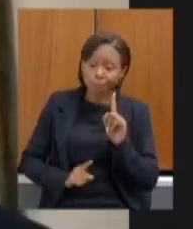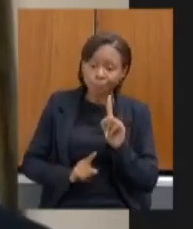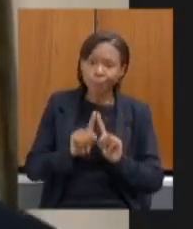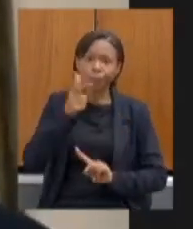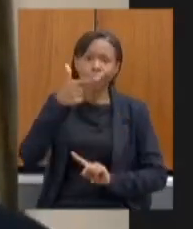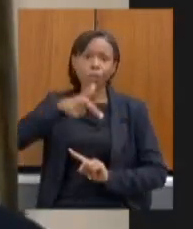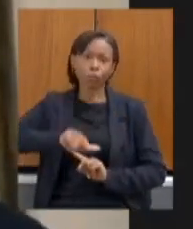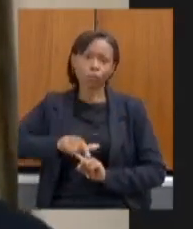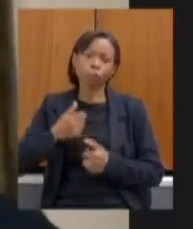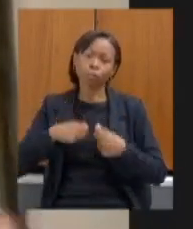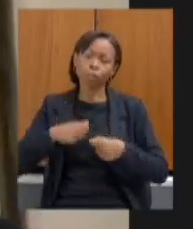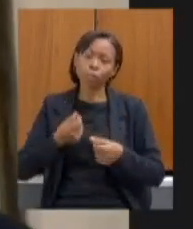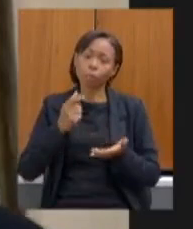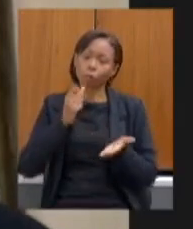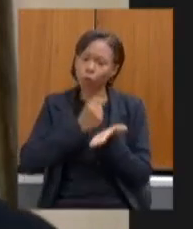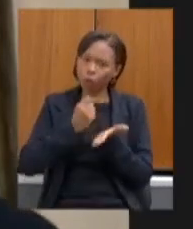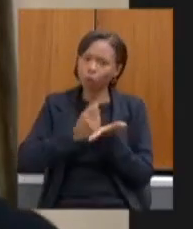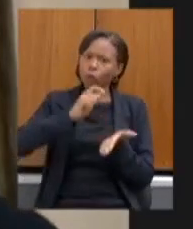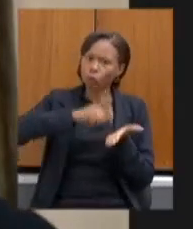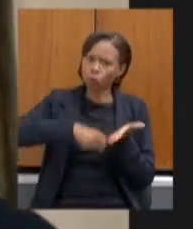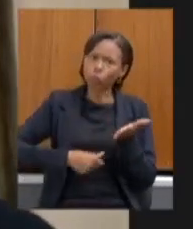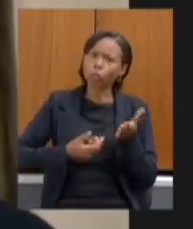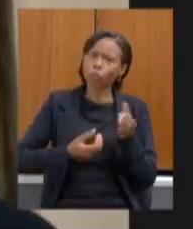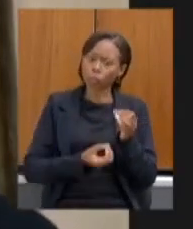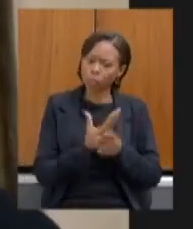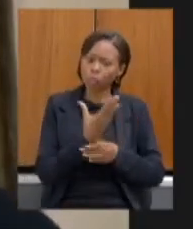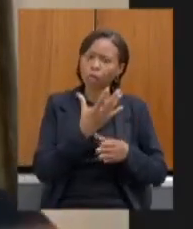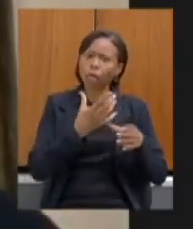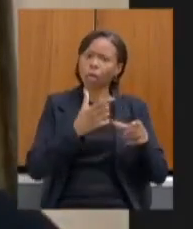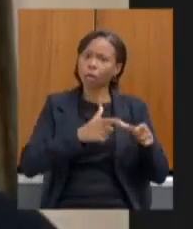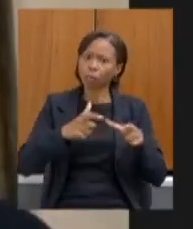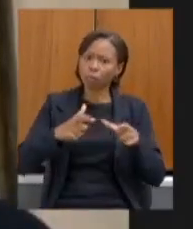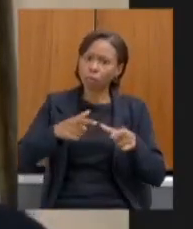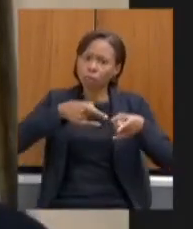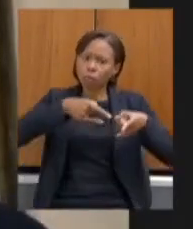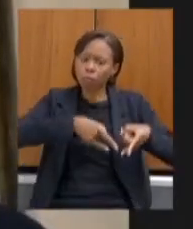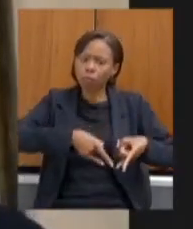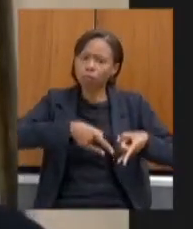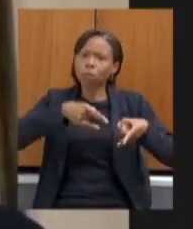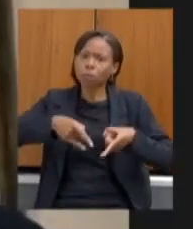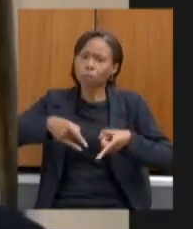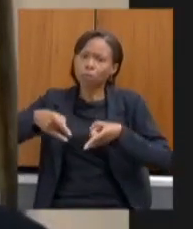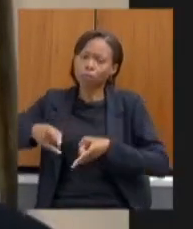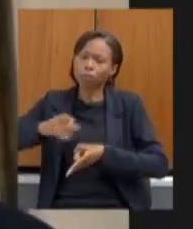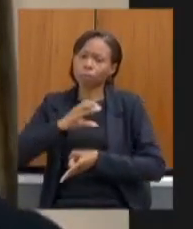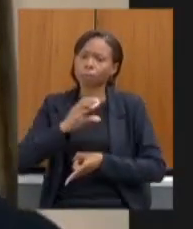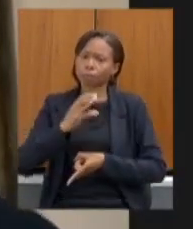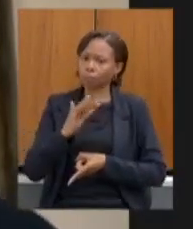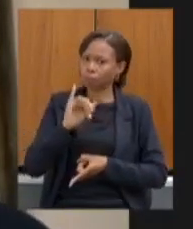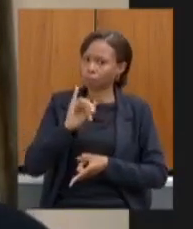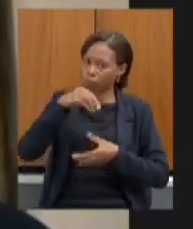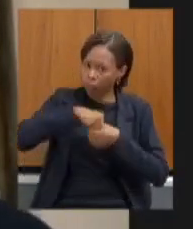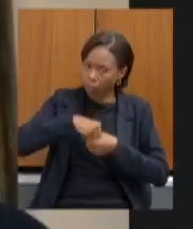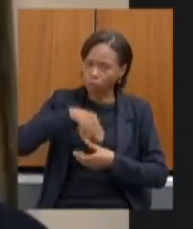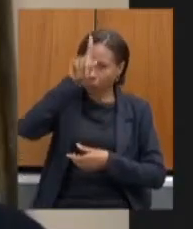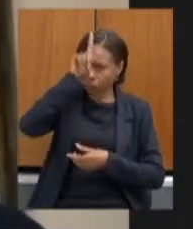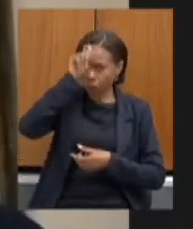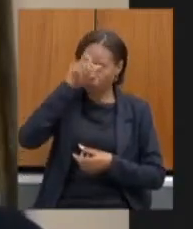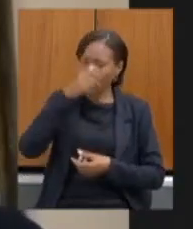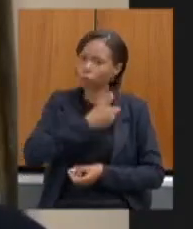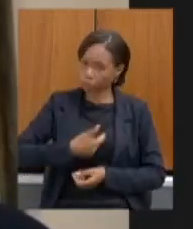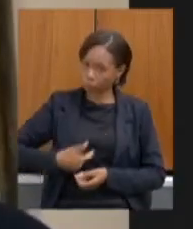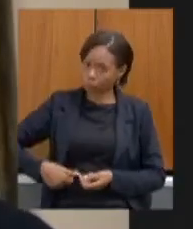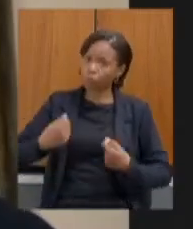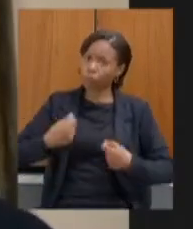leitos de CTI em todos os hospitais de Minas Gerais, é o mínimo que Minas Gerais pode fazer, é o mínimo que o governo Zema pode